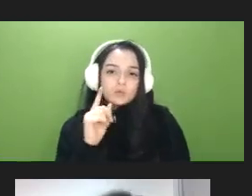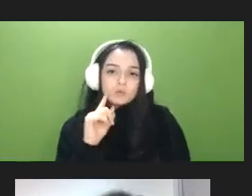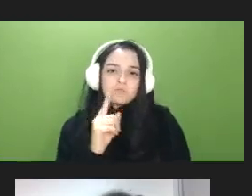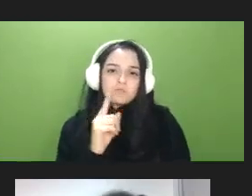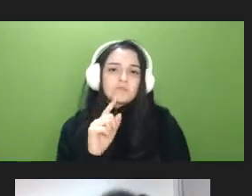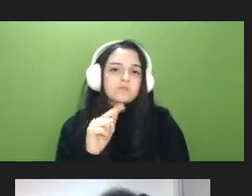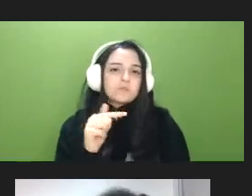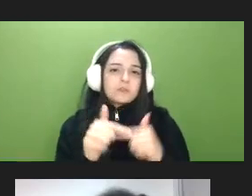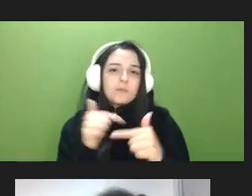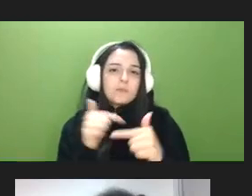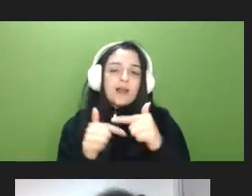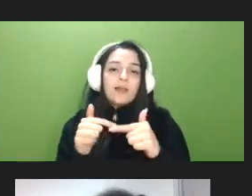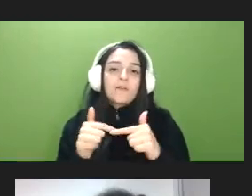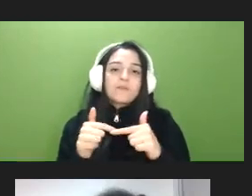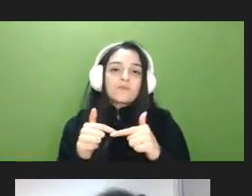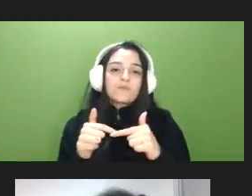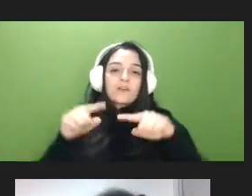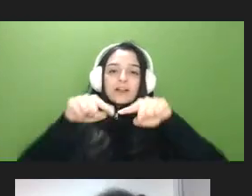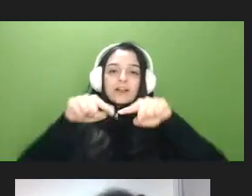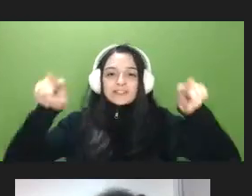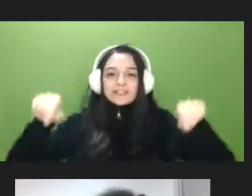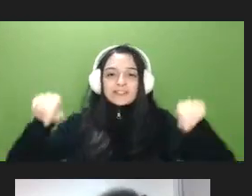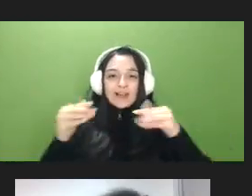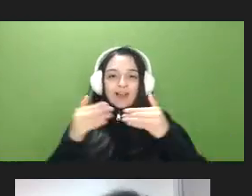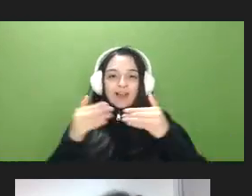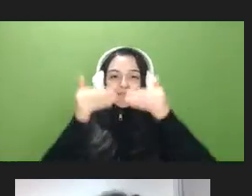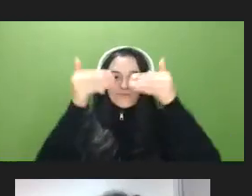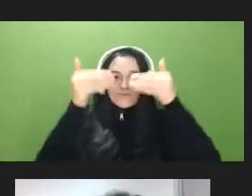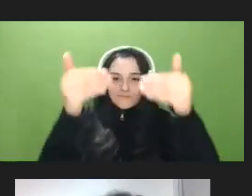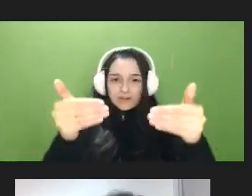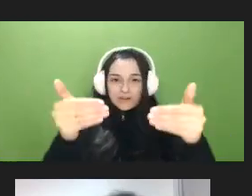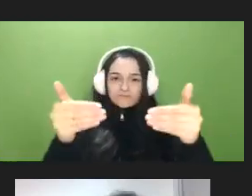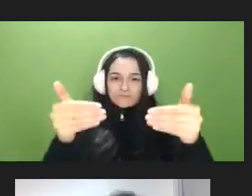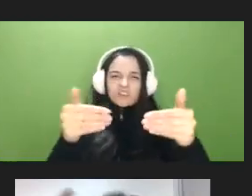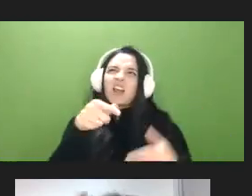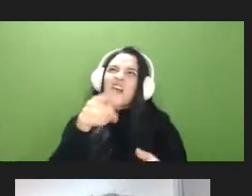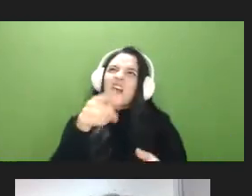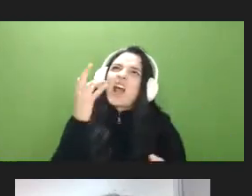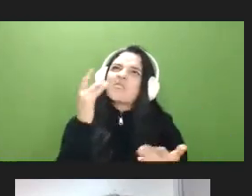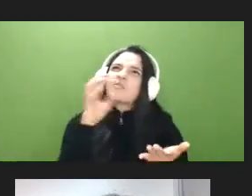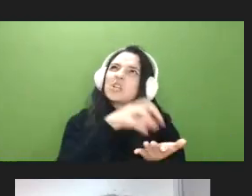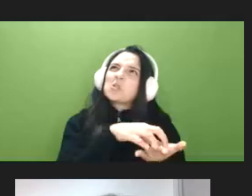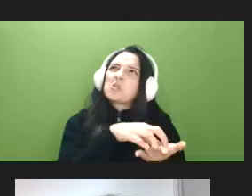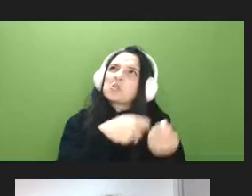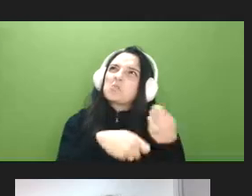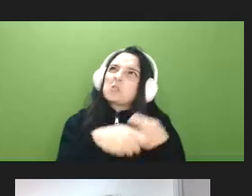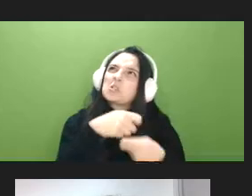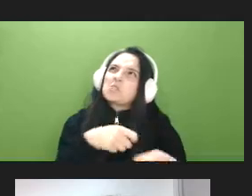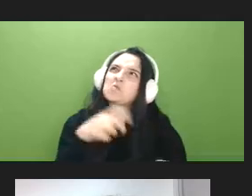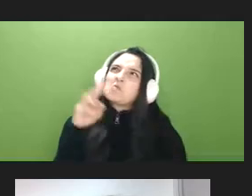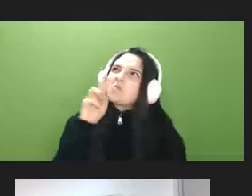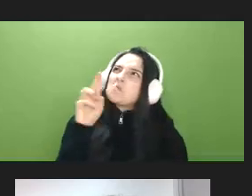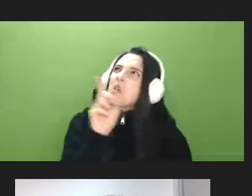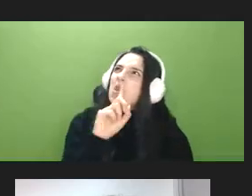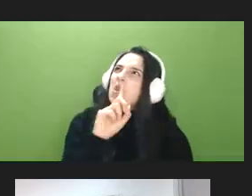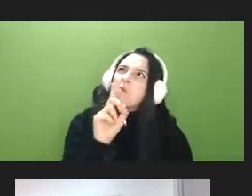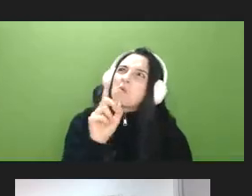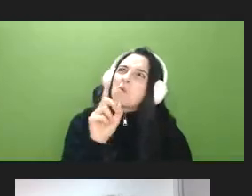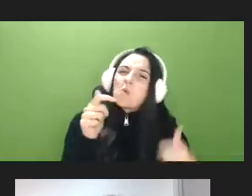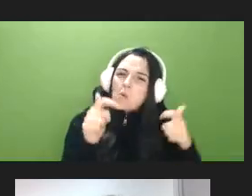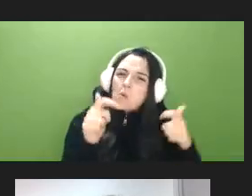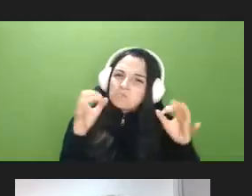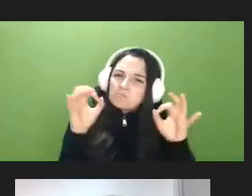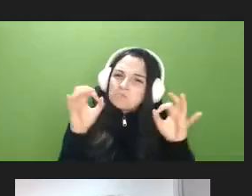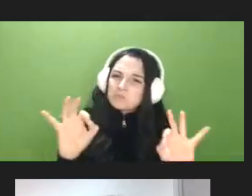frente da minha, né? No setor administrativo, talvez. Agora eu não vou lembrar exatamente o nome. E eu